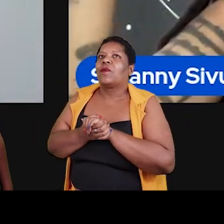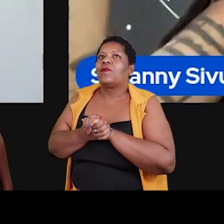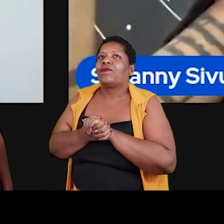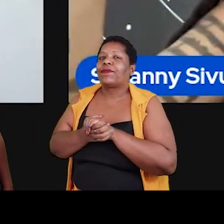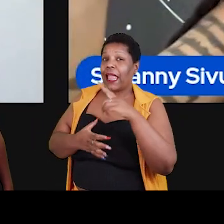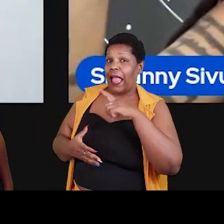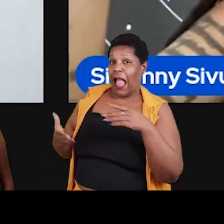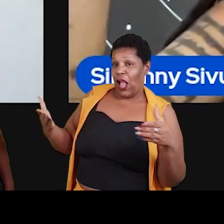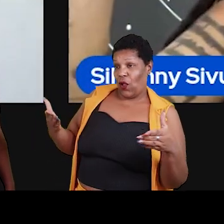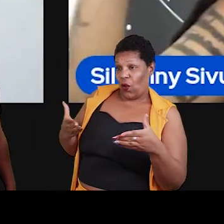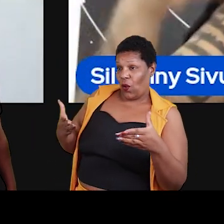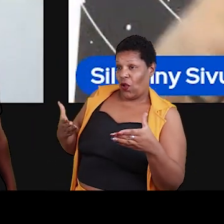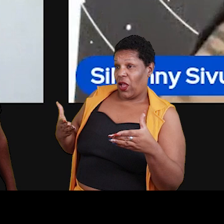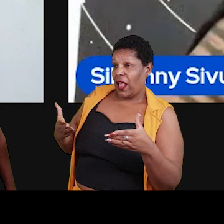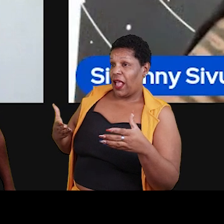eu passo